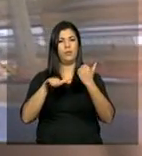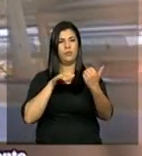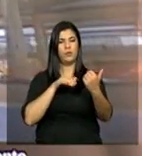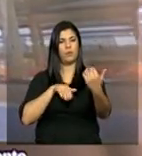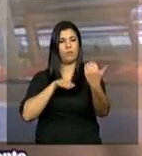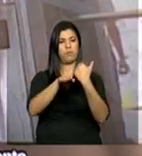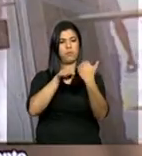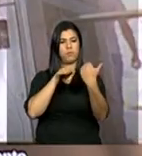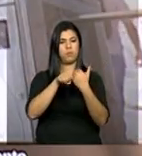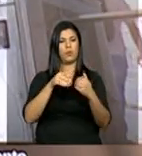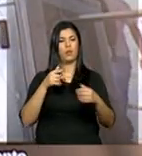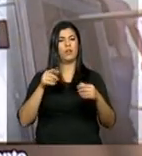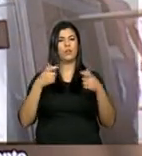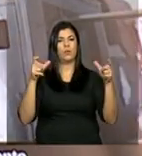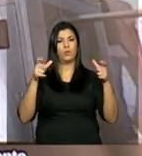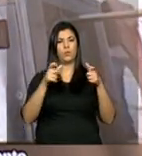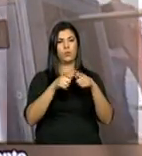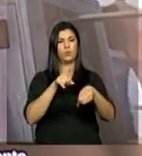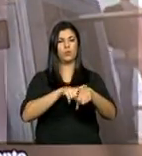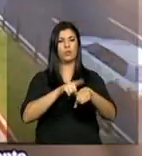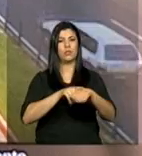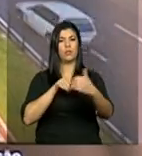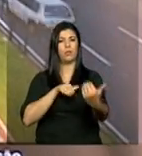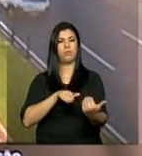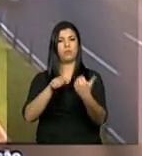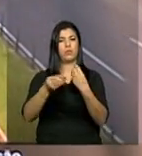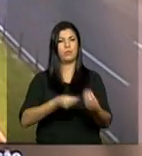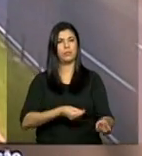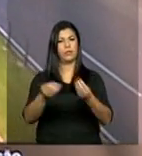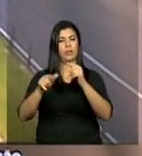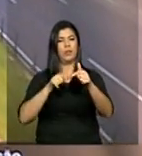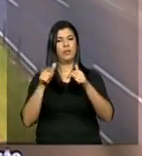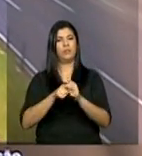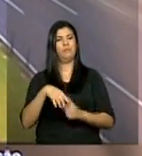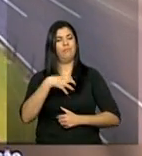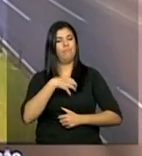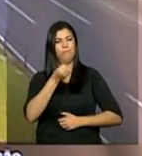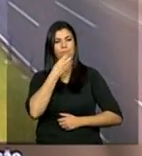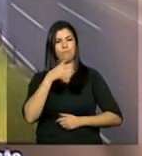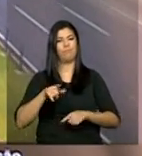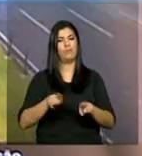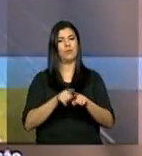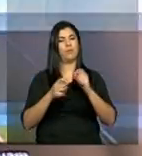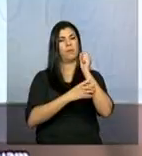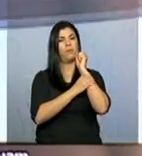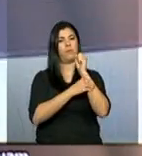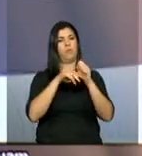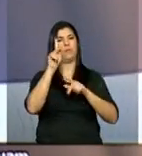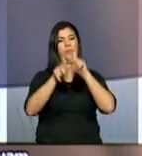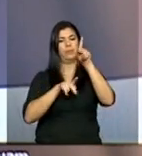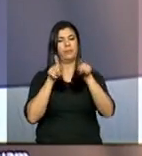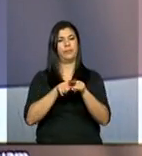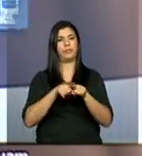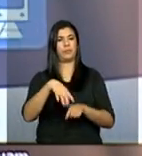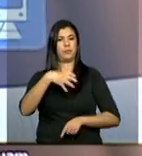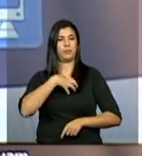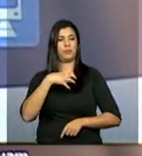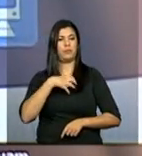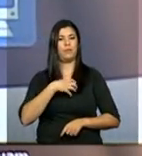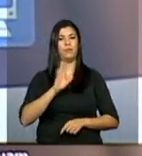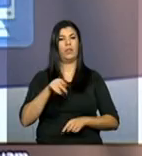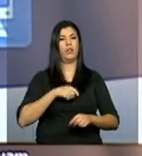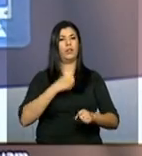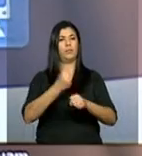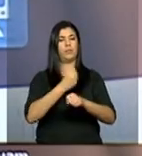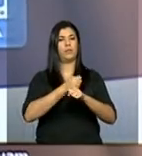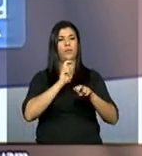corredores e veículos que diminuem o tempo de deslocamento e dão mais conforto e segurança para a população. Na Bahia, as obras no metrô